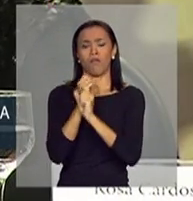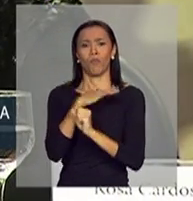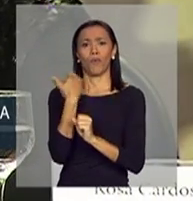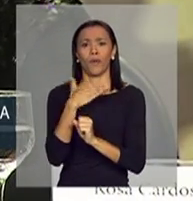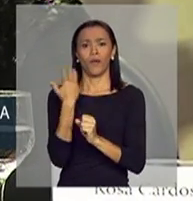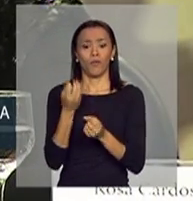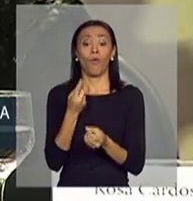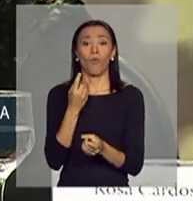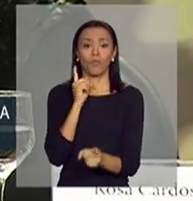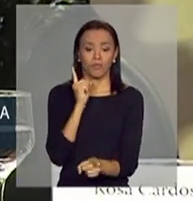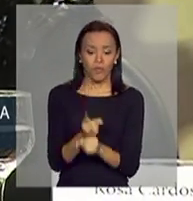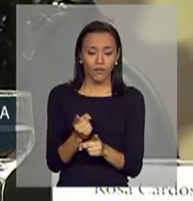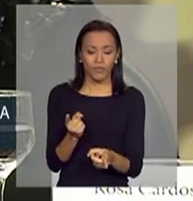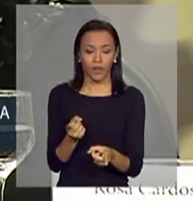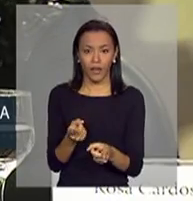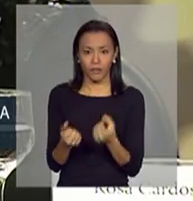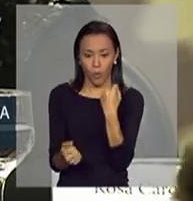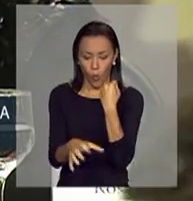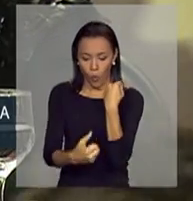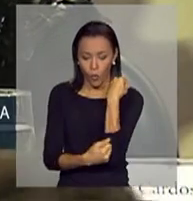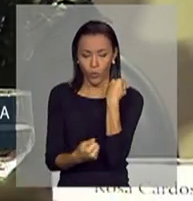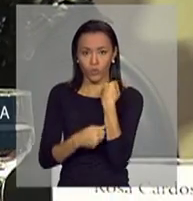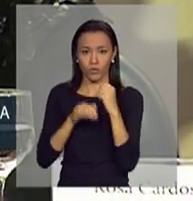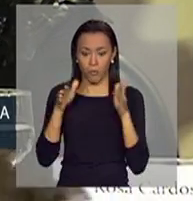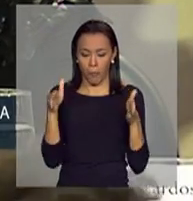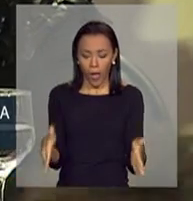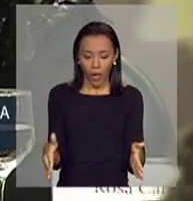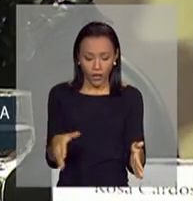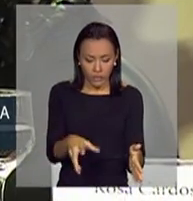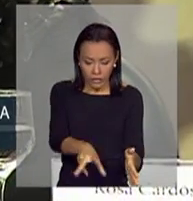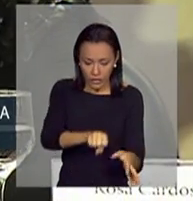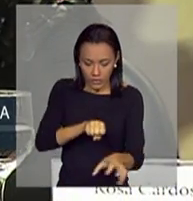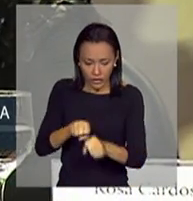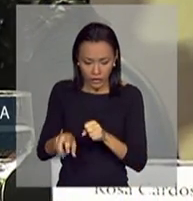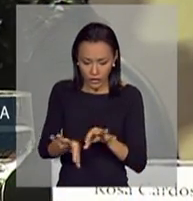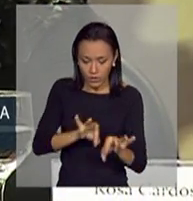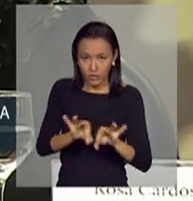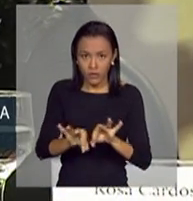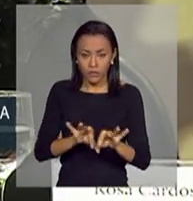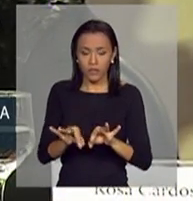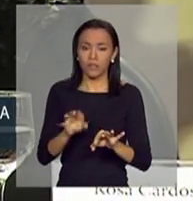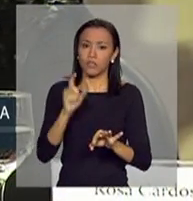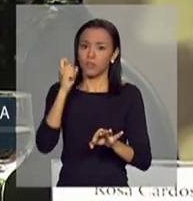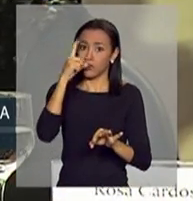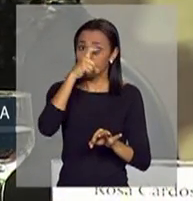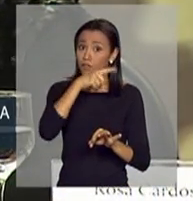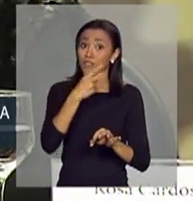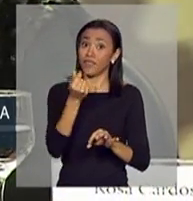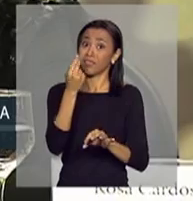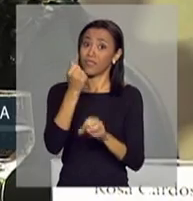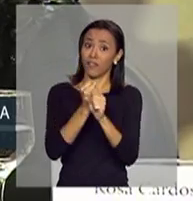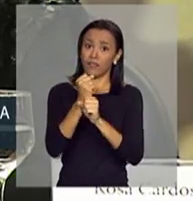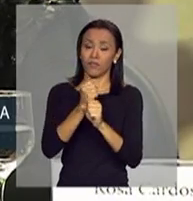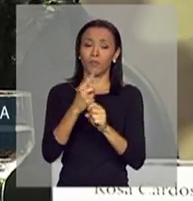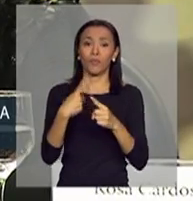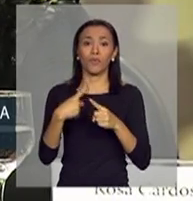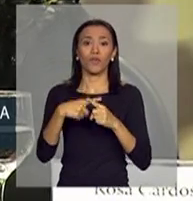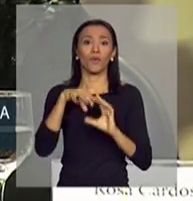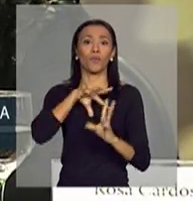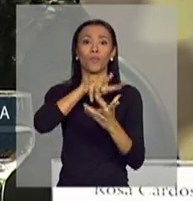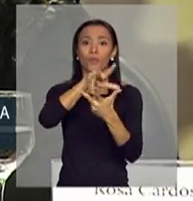resultado conclusivo, ou também porque, porque o mundo ainda não dispõe